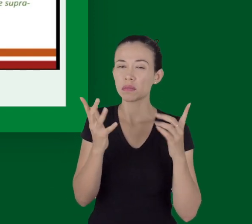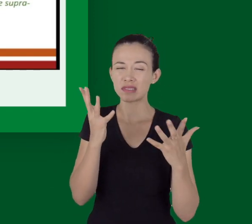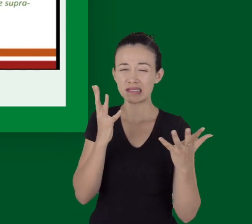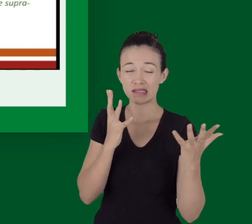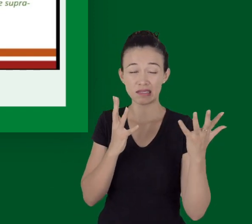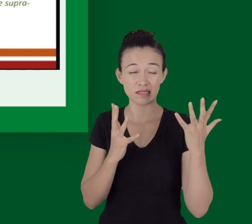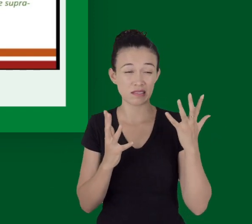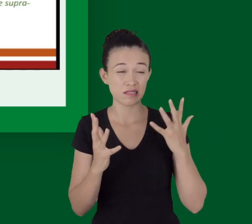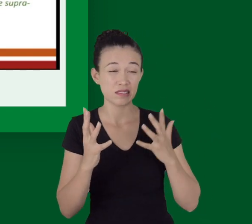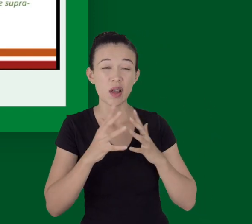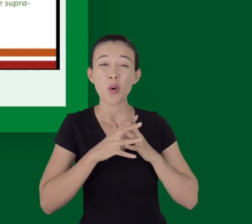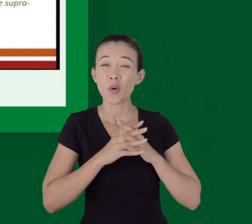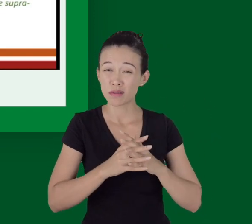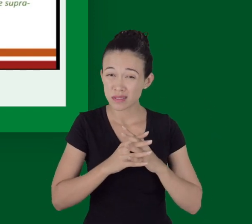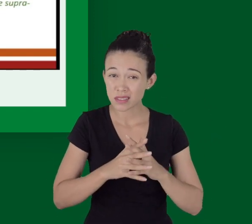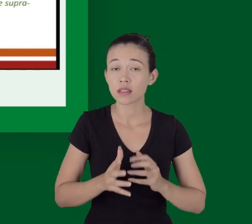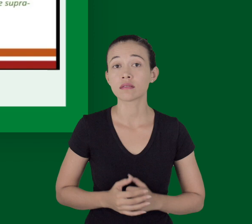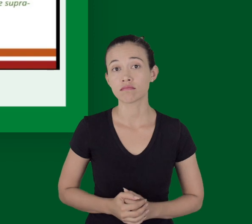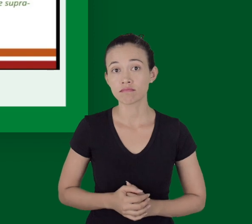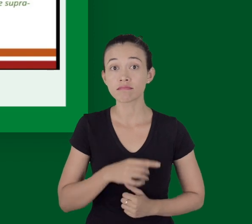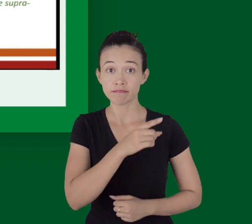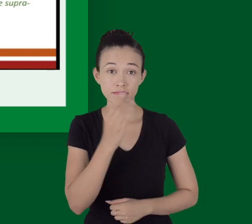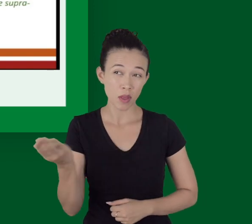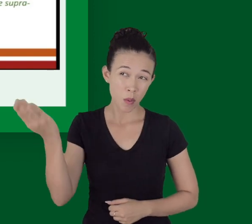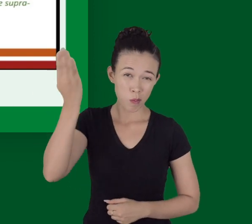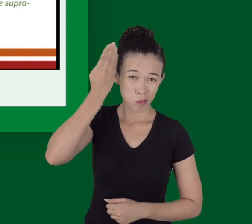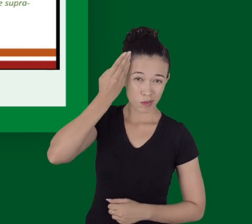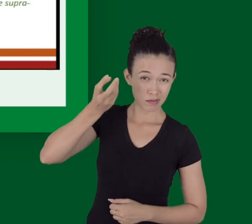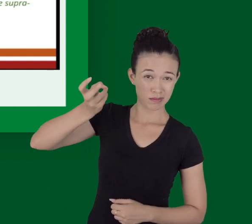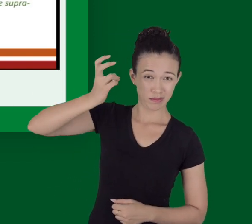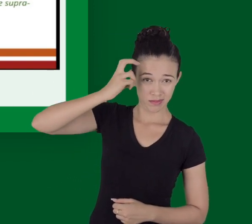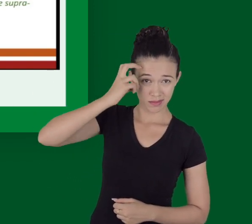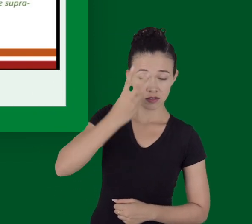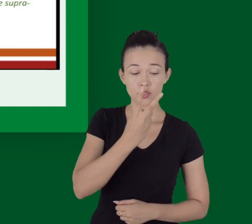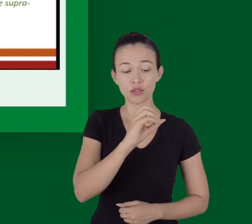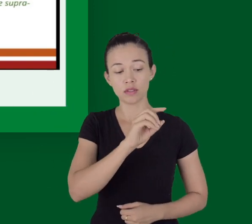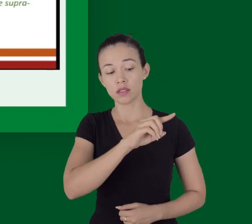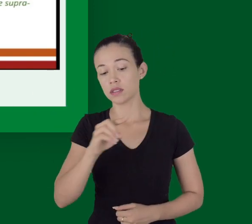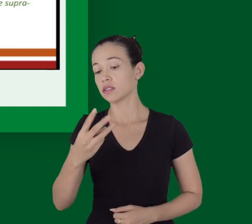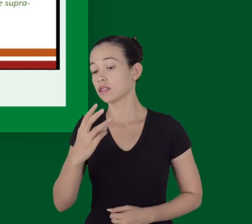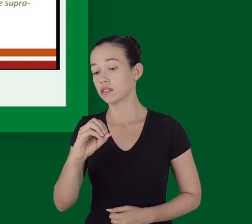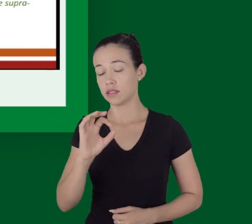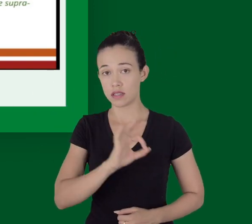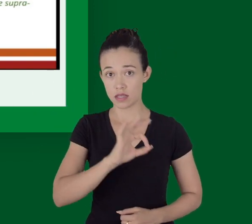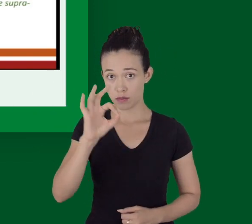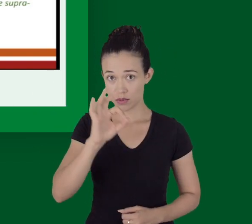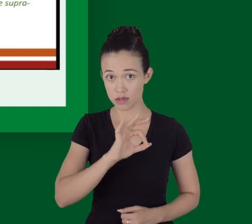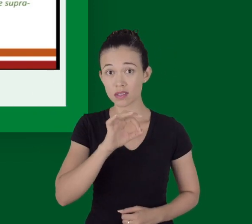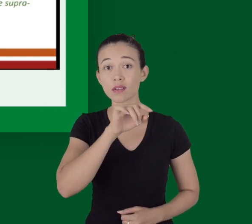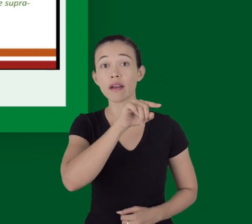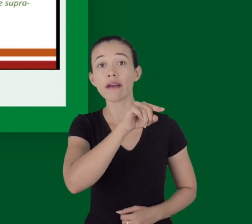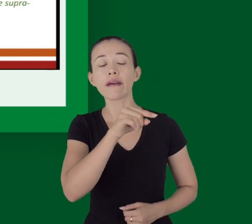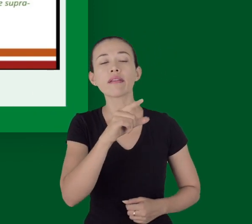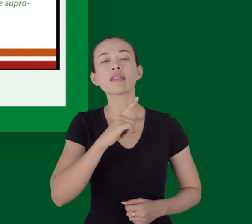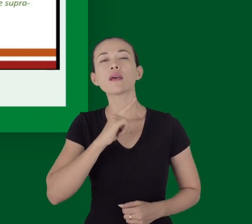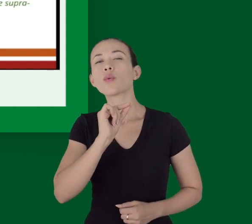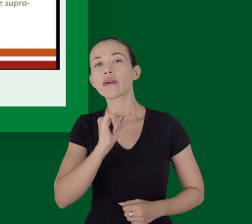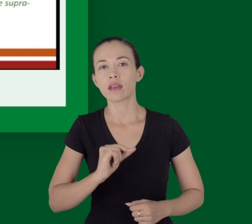confusão mental. 20-30% desses processos de contusão,